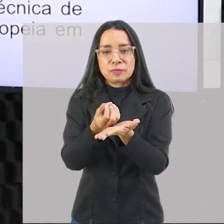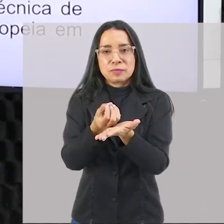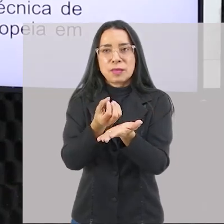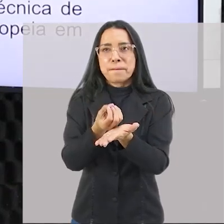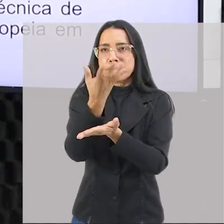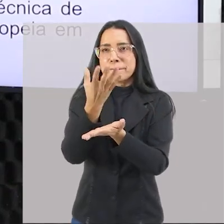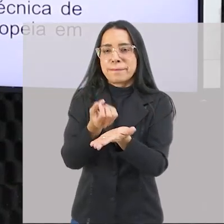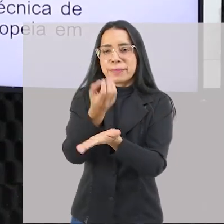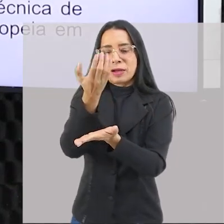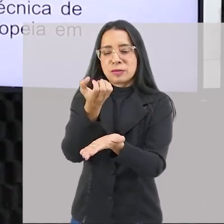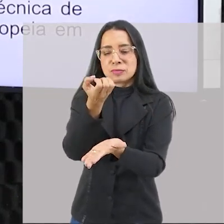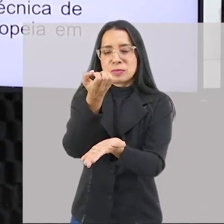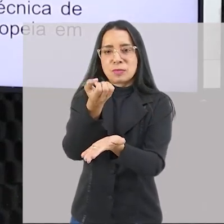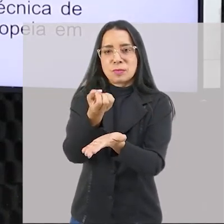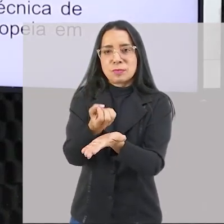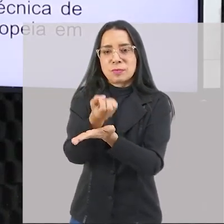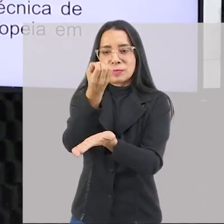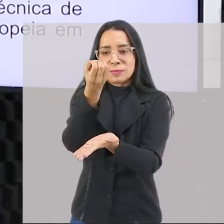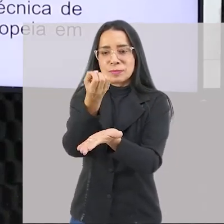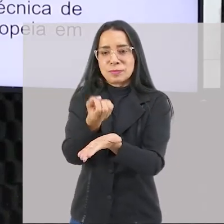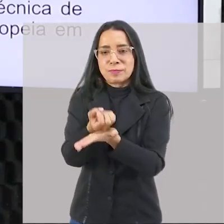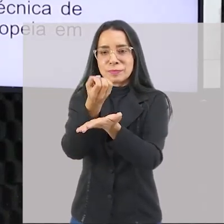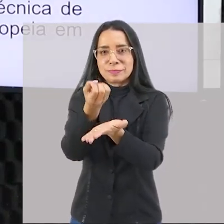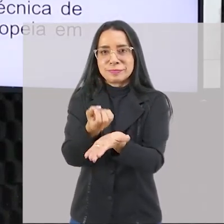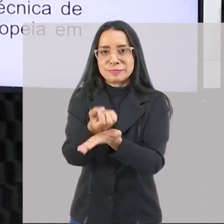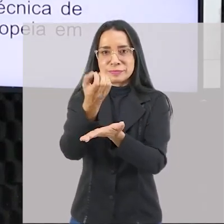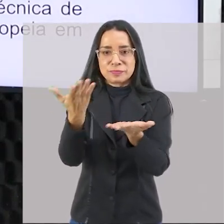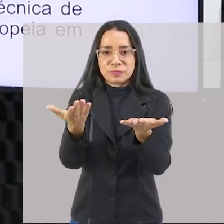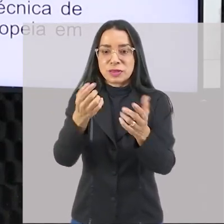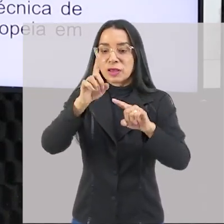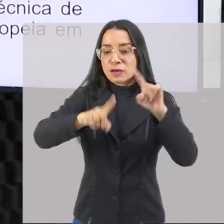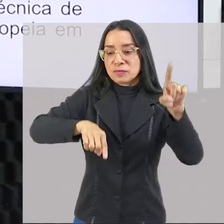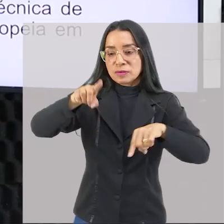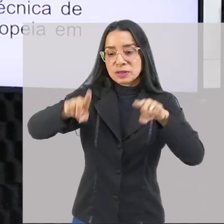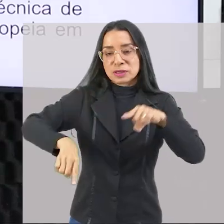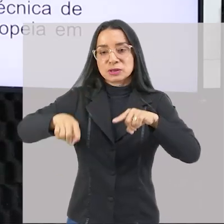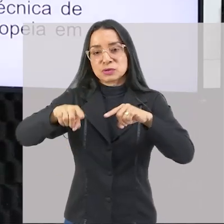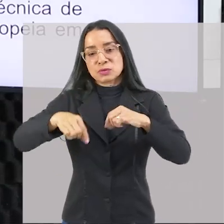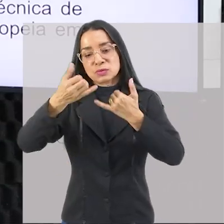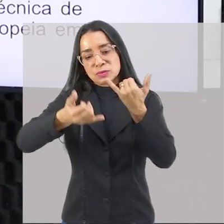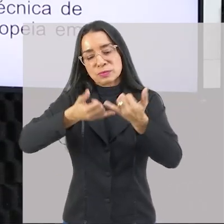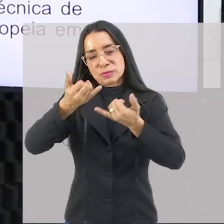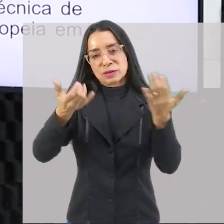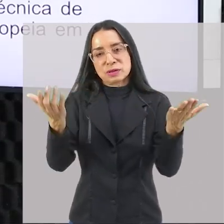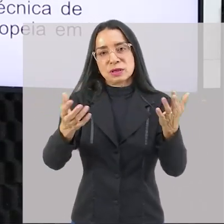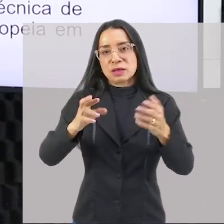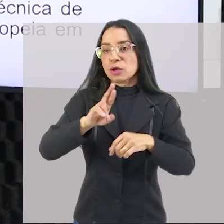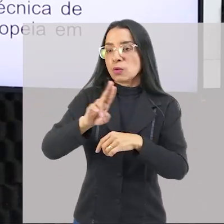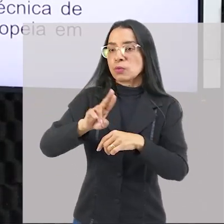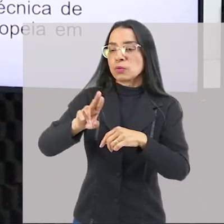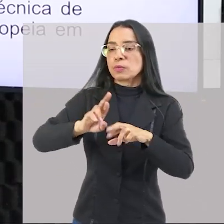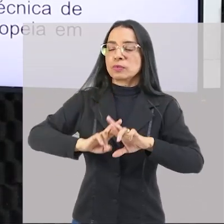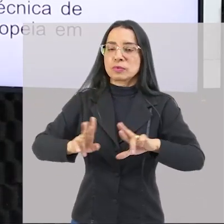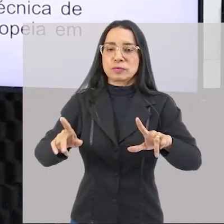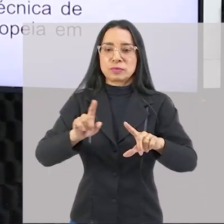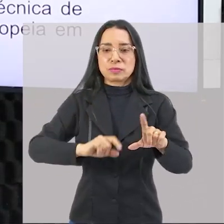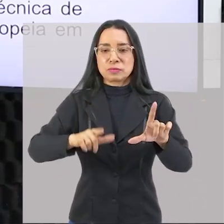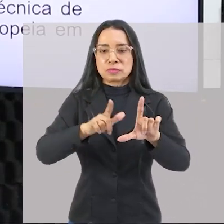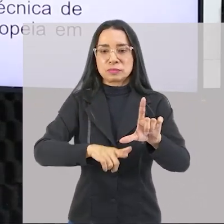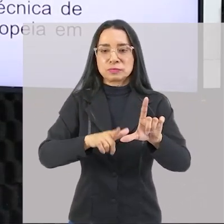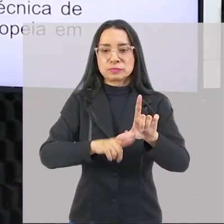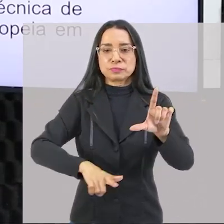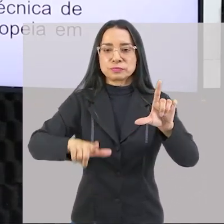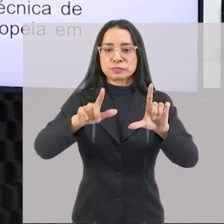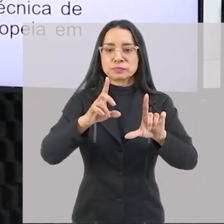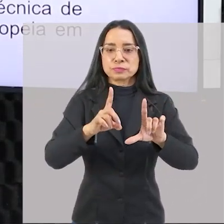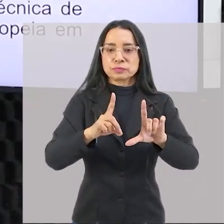ping-pong, alguma coisa similar, certo? Então, são variações do mesmo jogo, só que com nomes diferentes. Apresenta uma maneira própria de ver a arte,